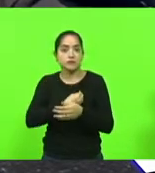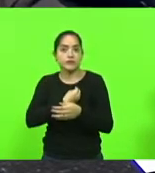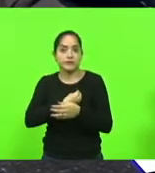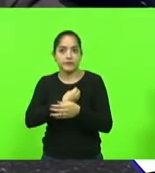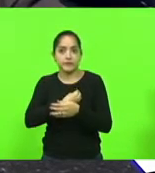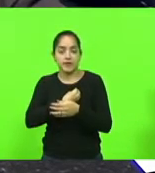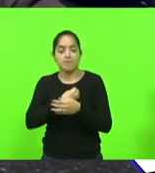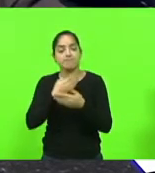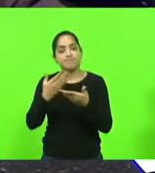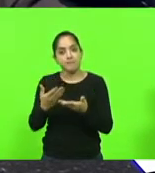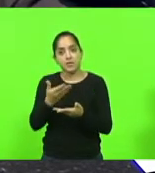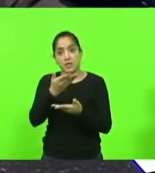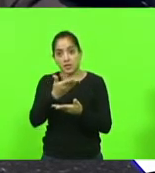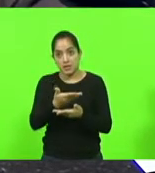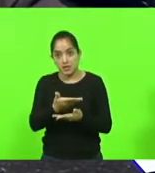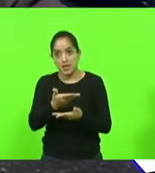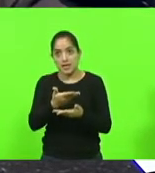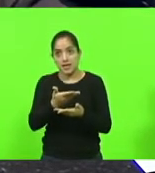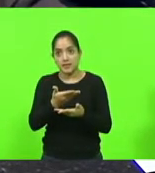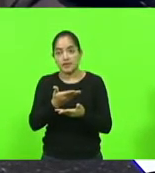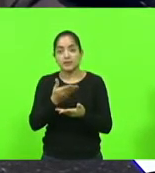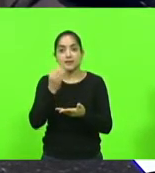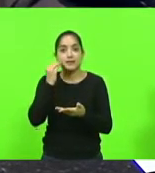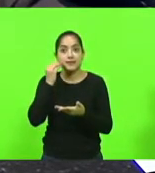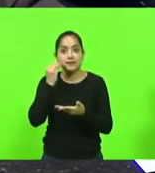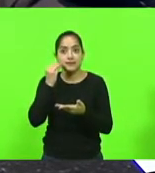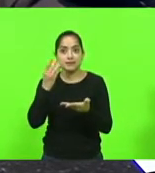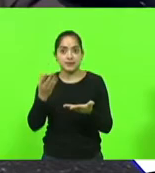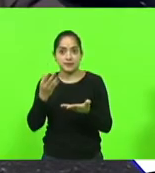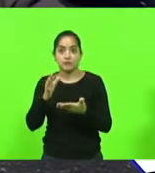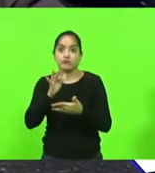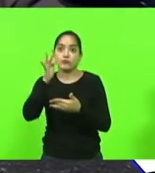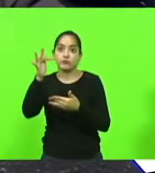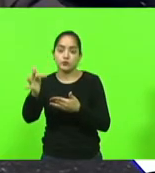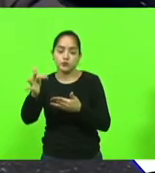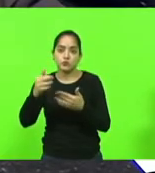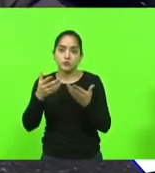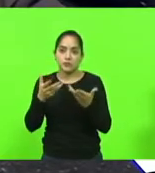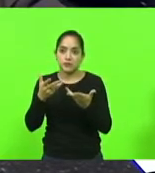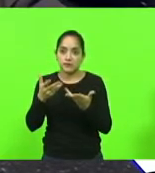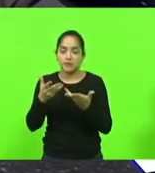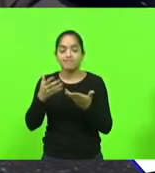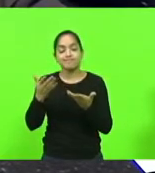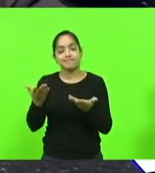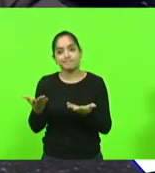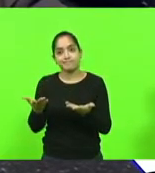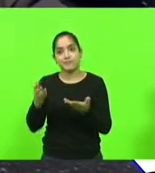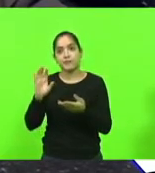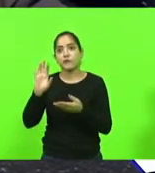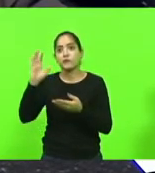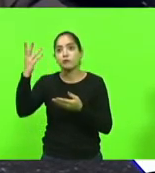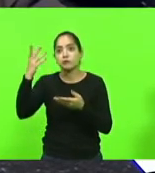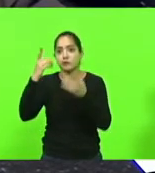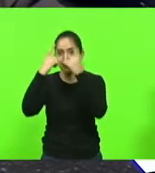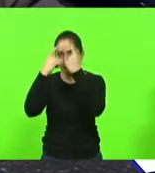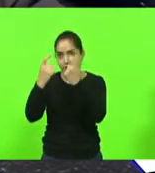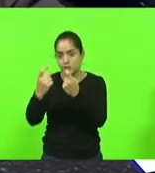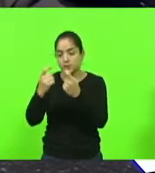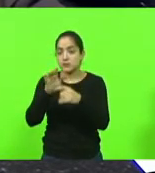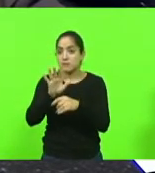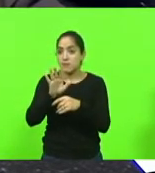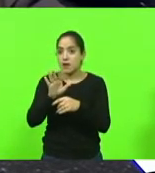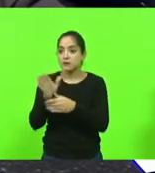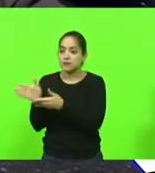o jovem que está tentando sobreviver e ter um futuro foi abordado dessa forma. Entretanto, a vaquinha, em menos